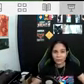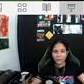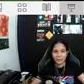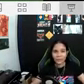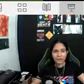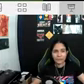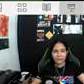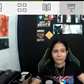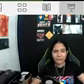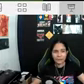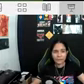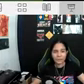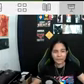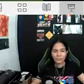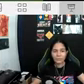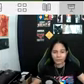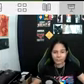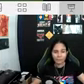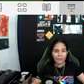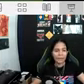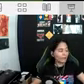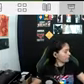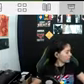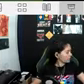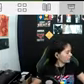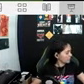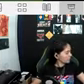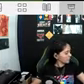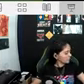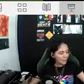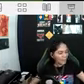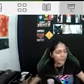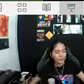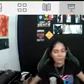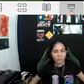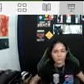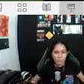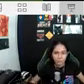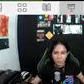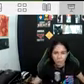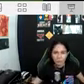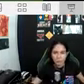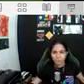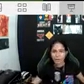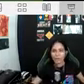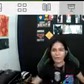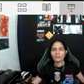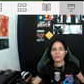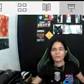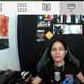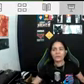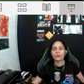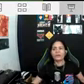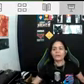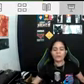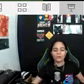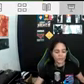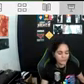dessa forma, a gente vai ter o quê? A gente vai pegar num grupo, a